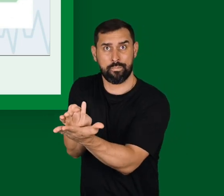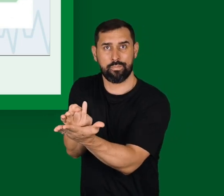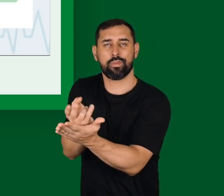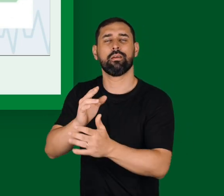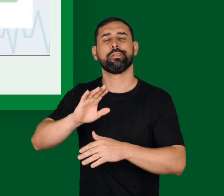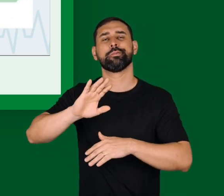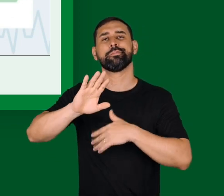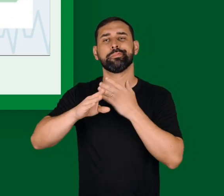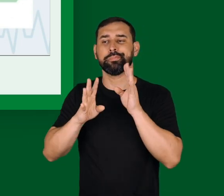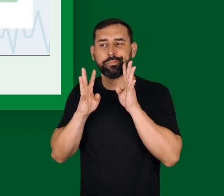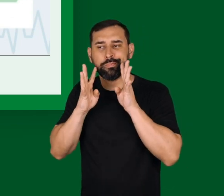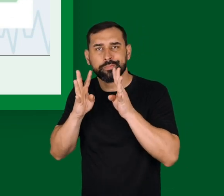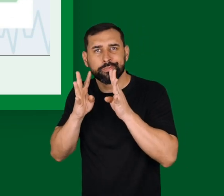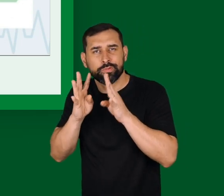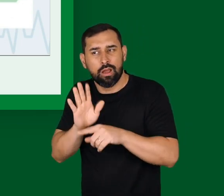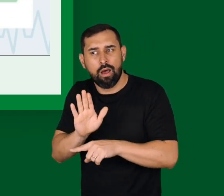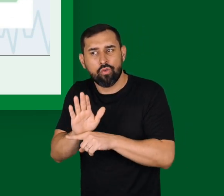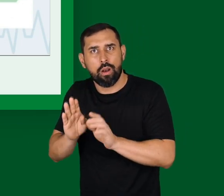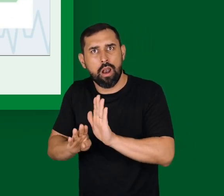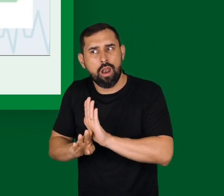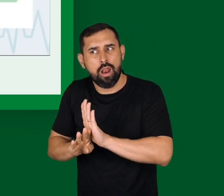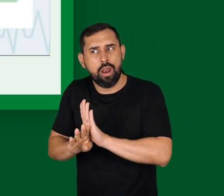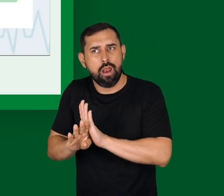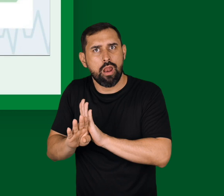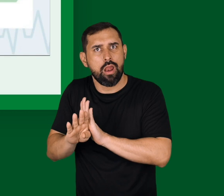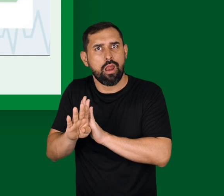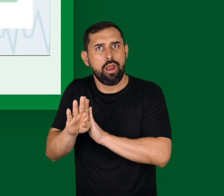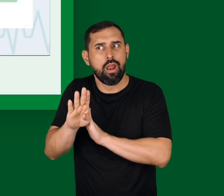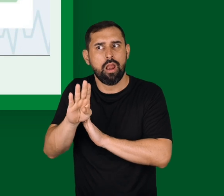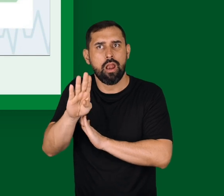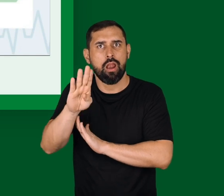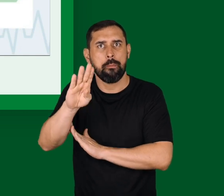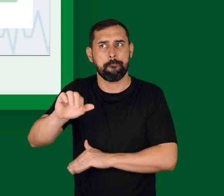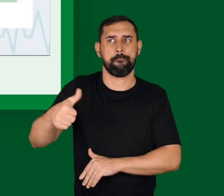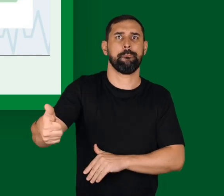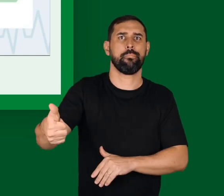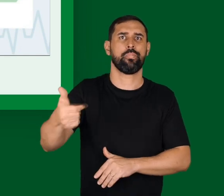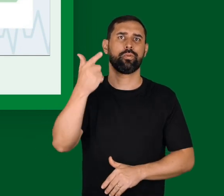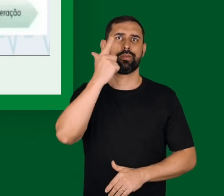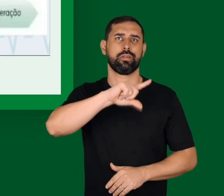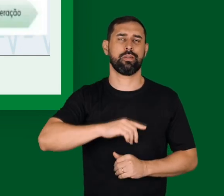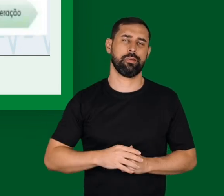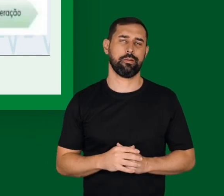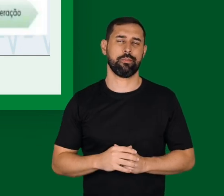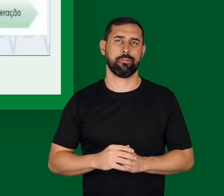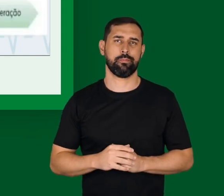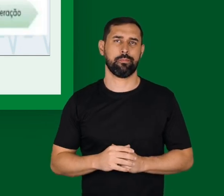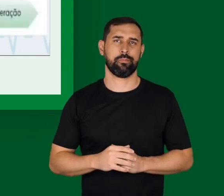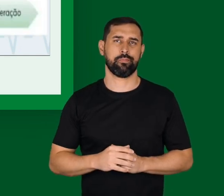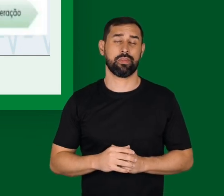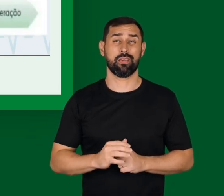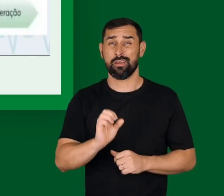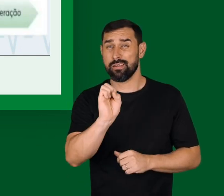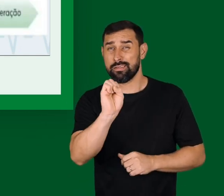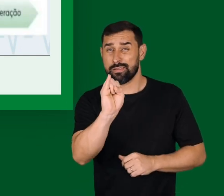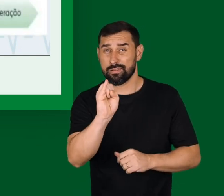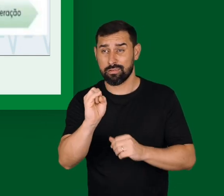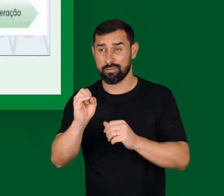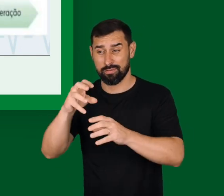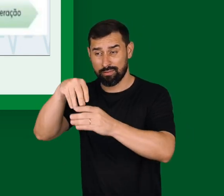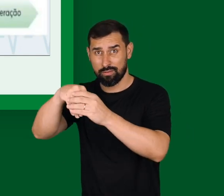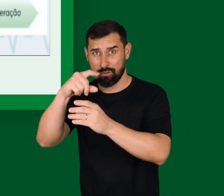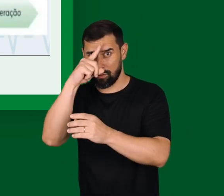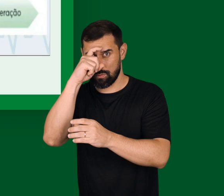ser encaminhada para uma UTI até garantir a pronta e completa recuperação dessa criança. Tá? Se a gente estiver